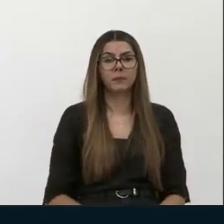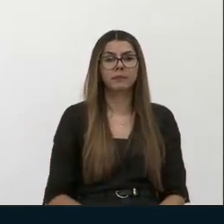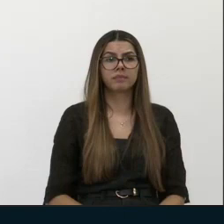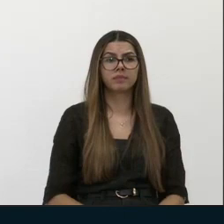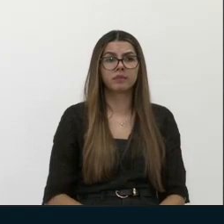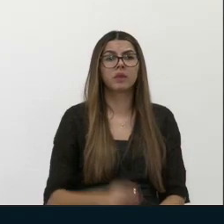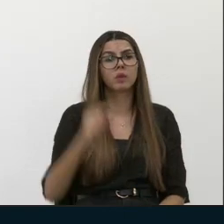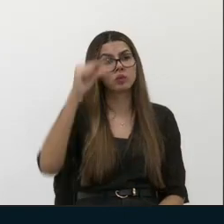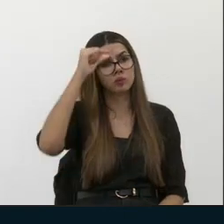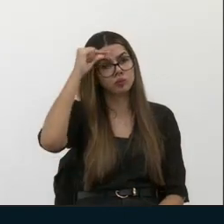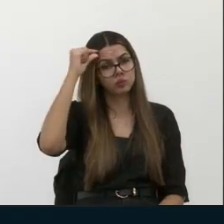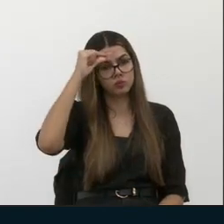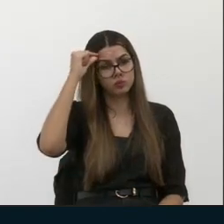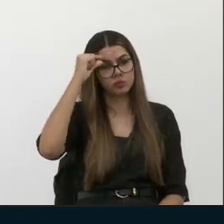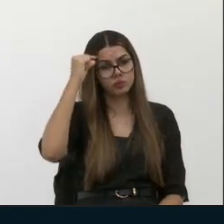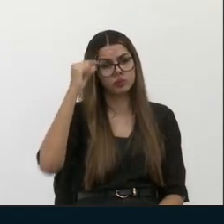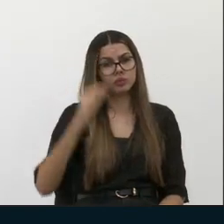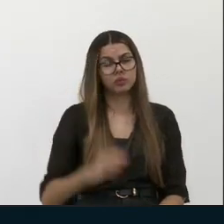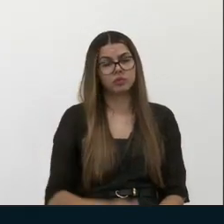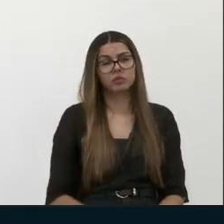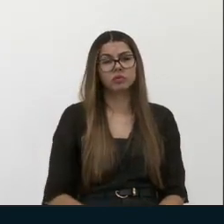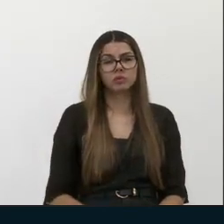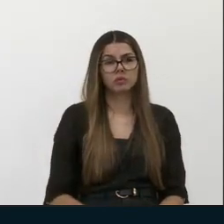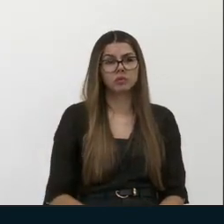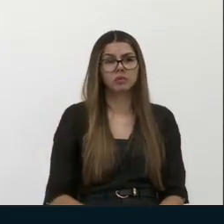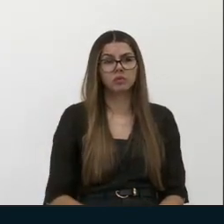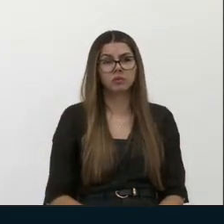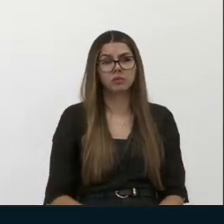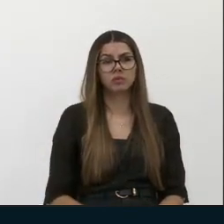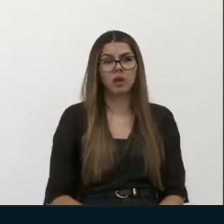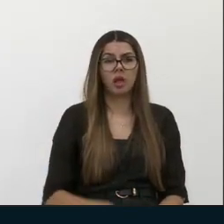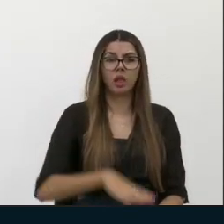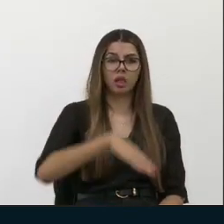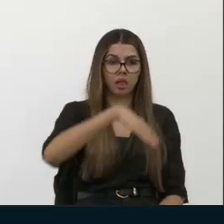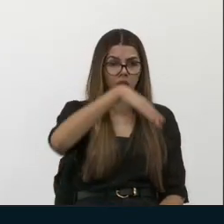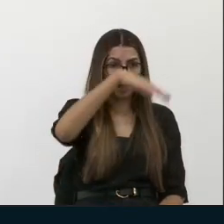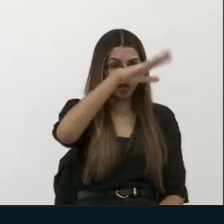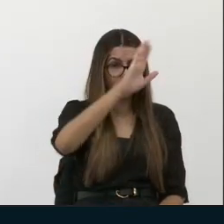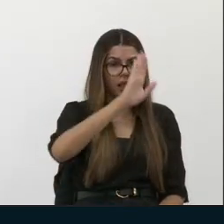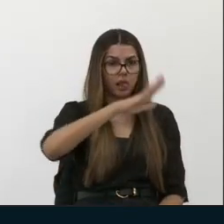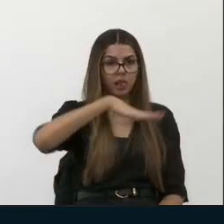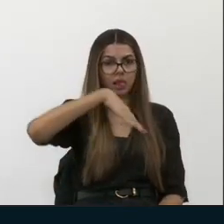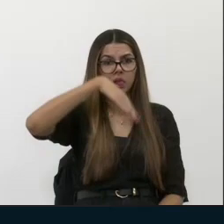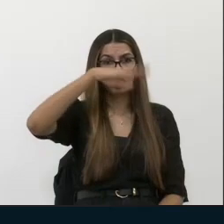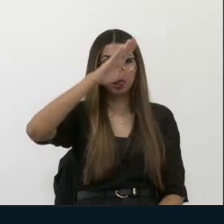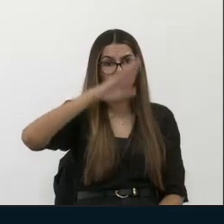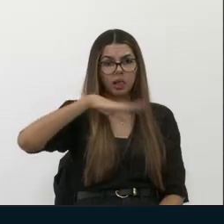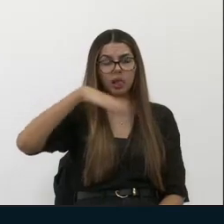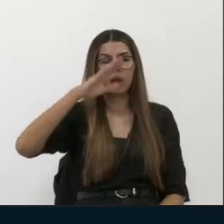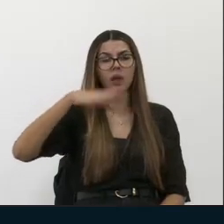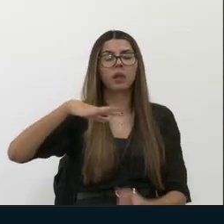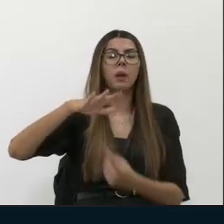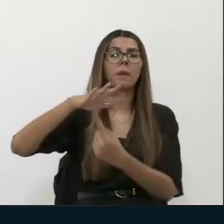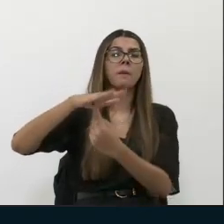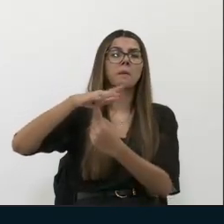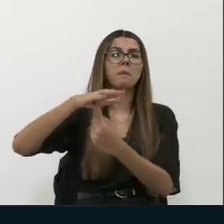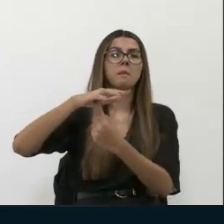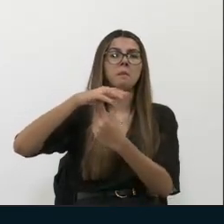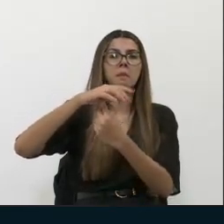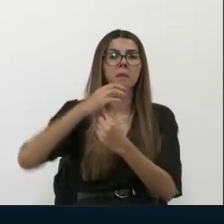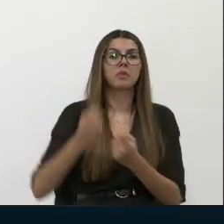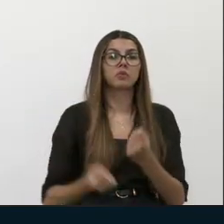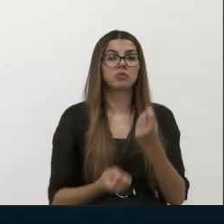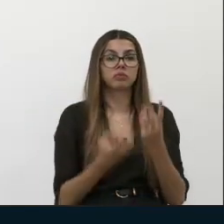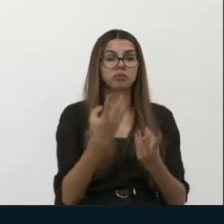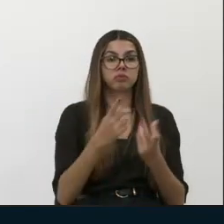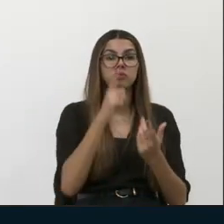posso dizer que ele pintou lá as o Bosque Maia, que ele fez o chafariz do